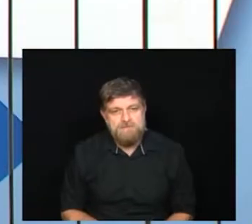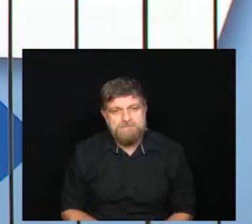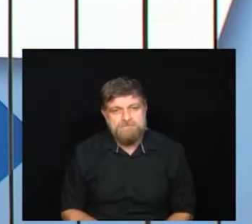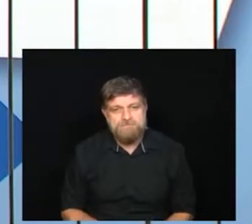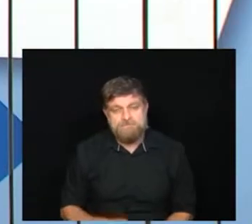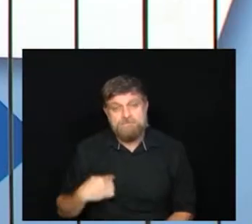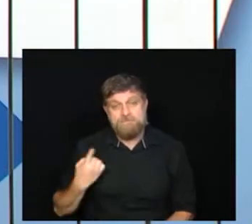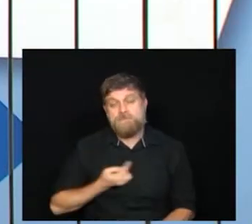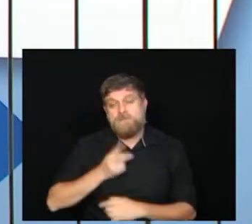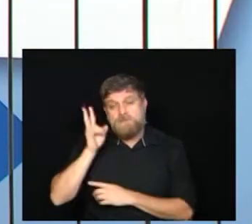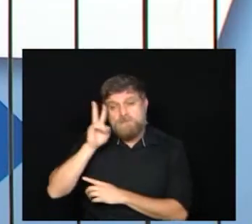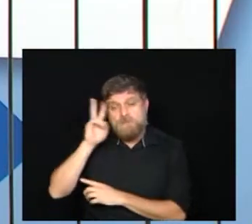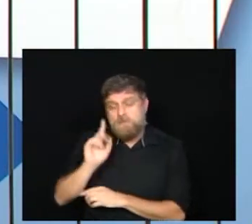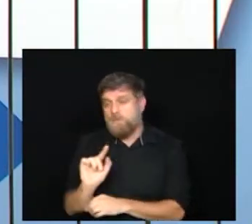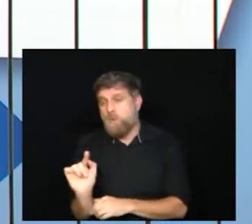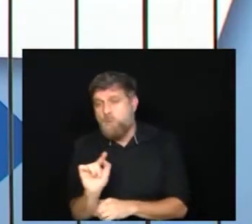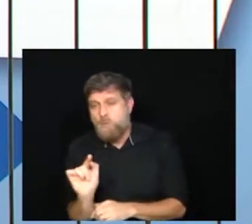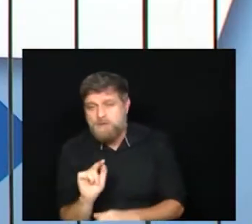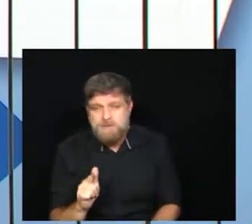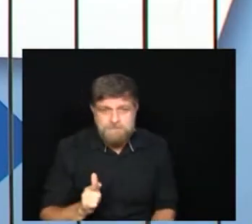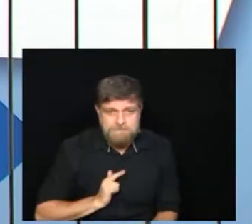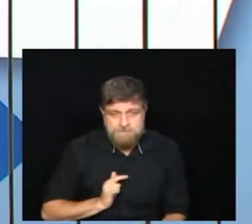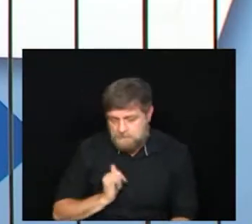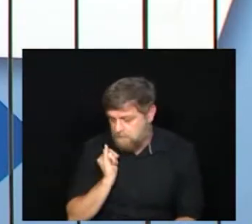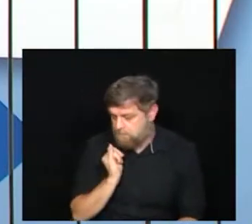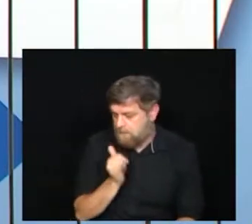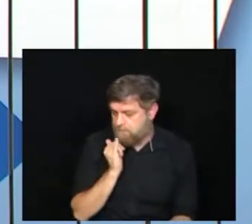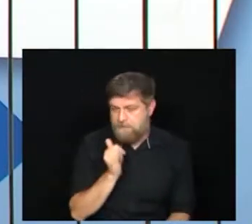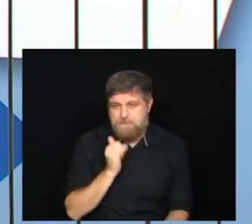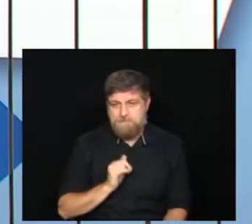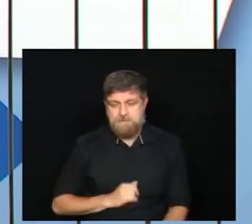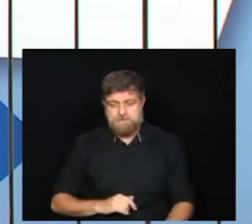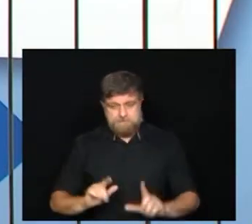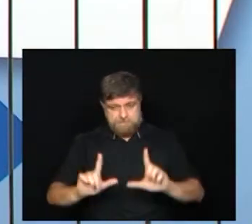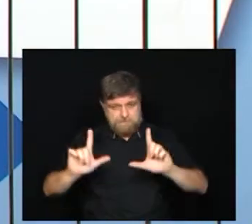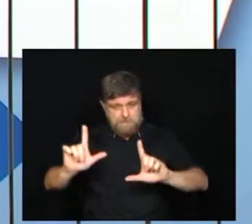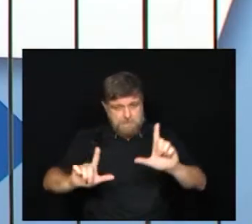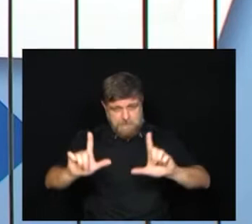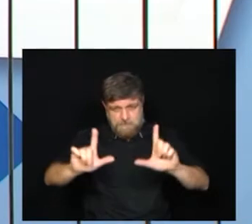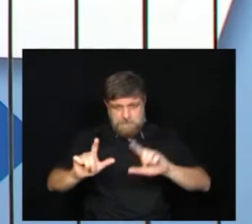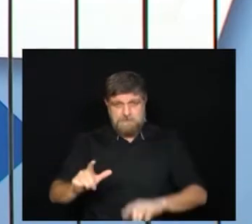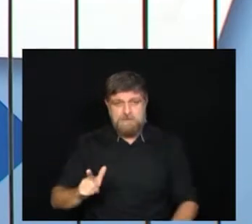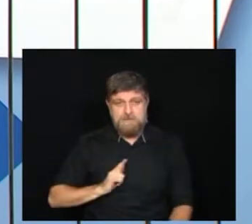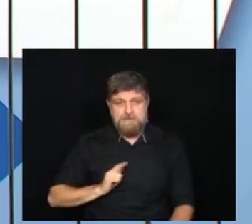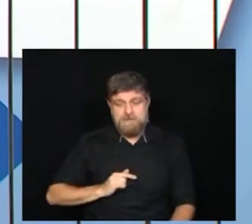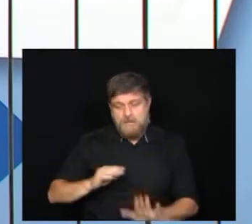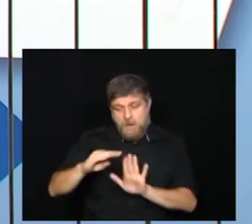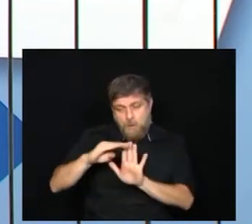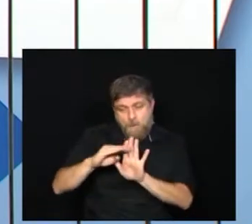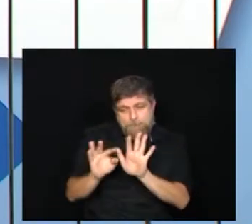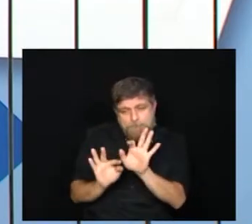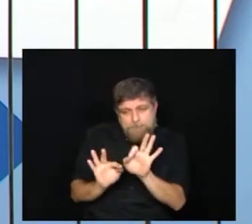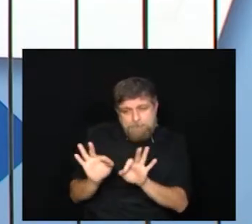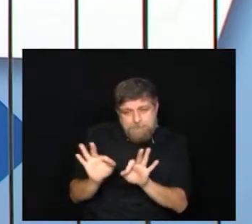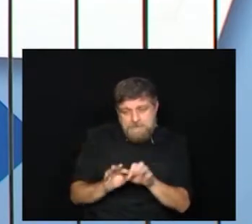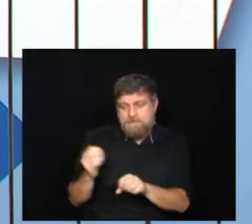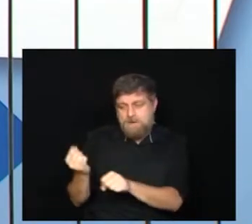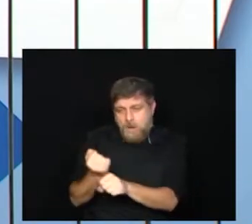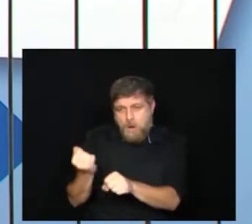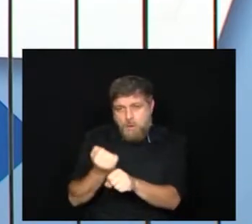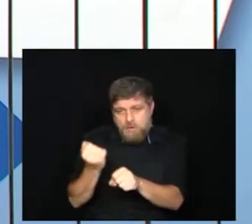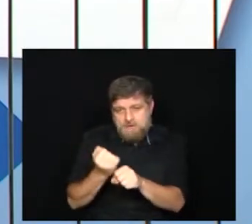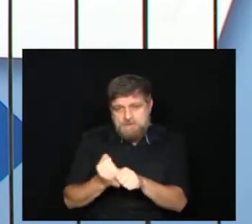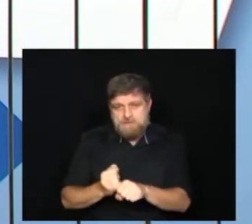E a gente lembra que, como foi mencionado aí na reportagem, há a previsão de um plano para a construção